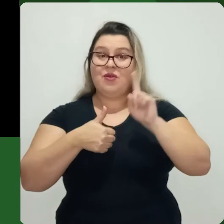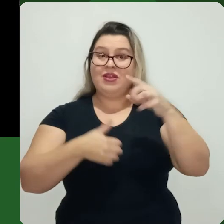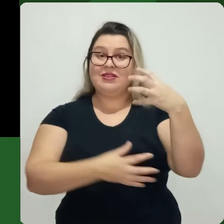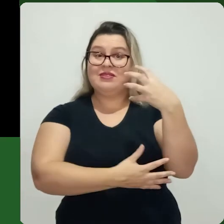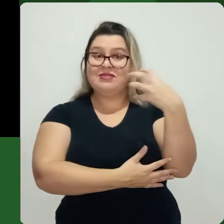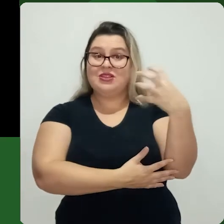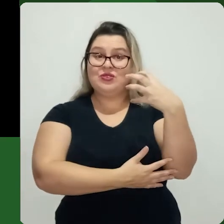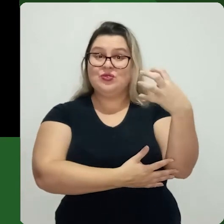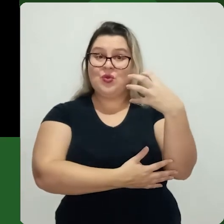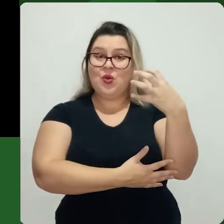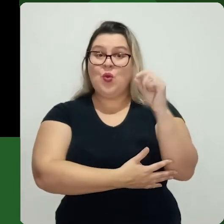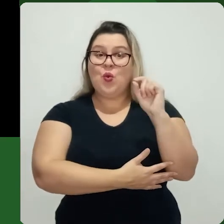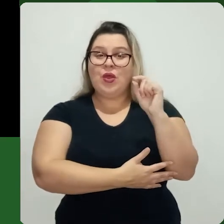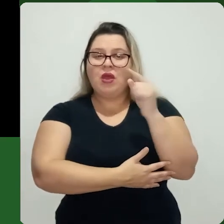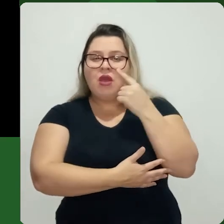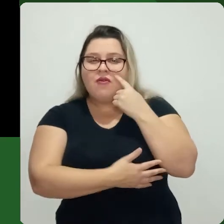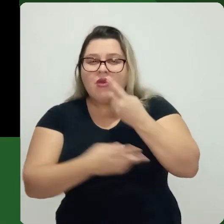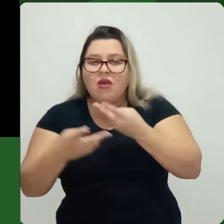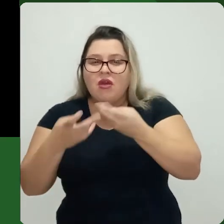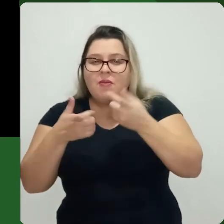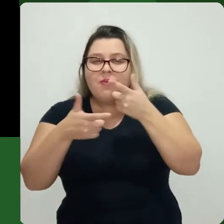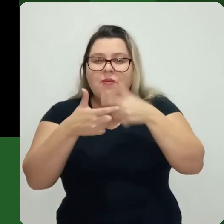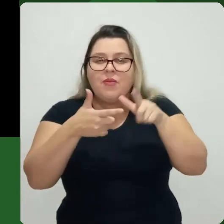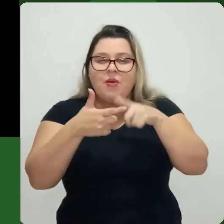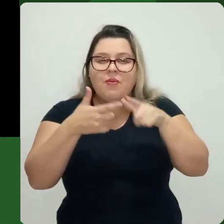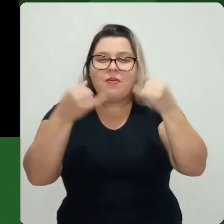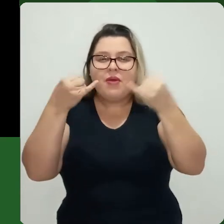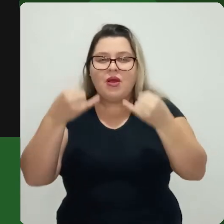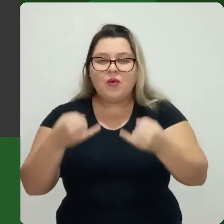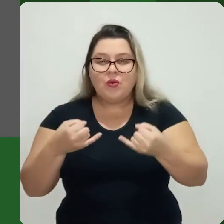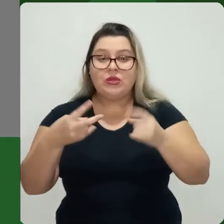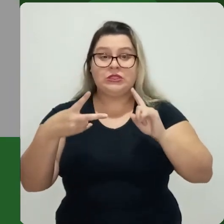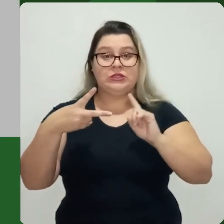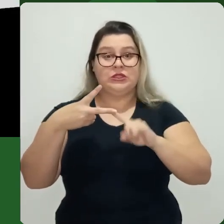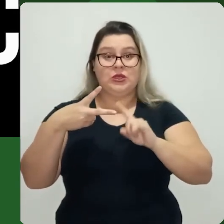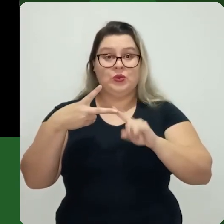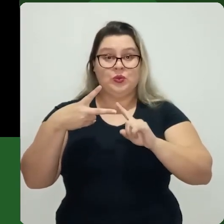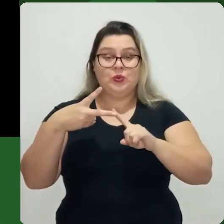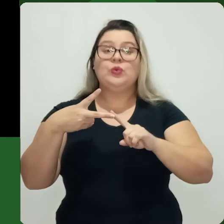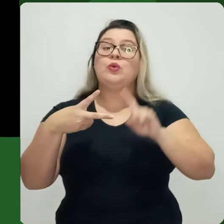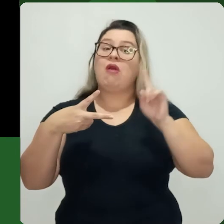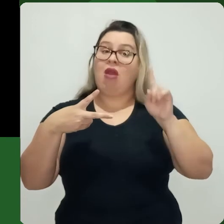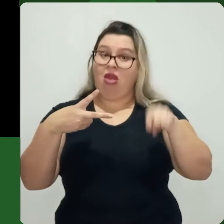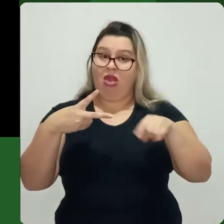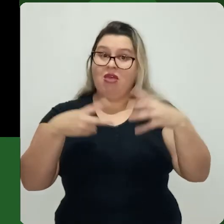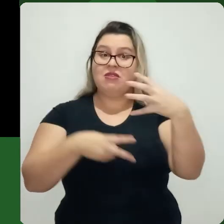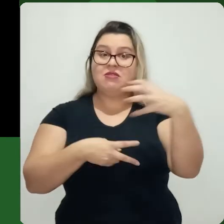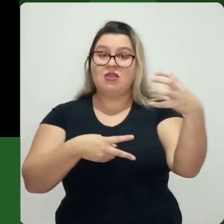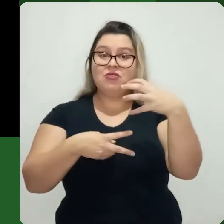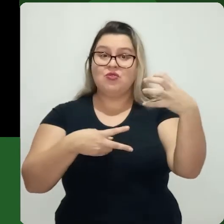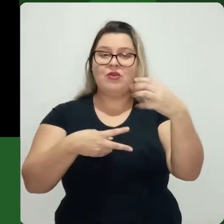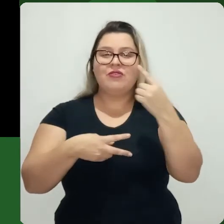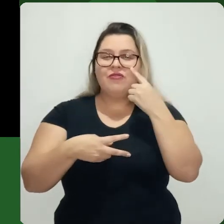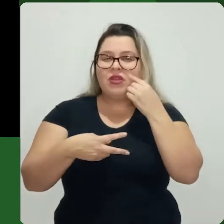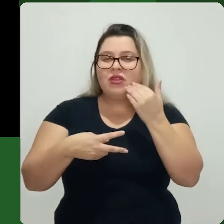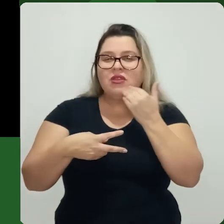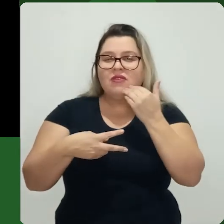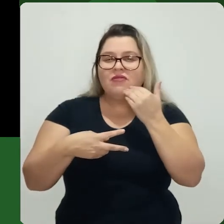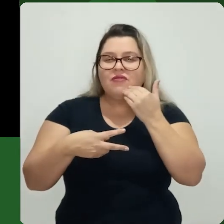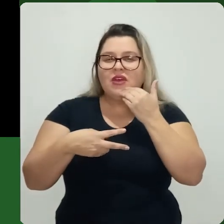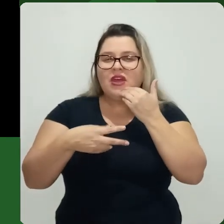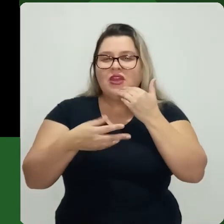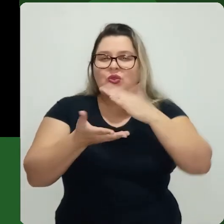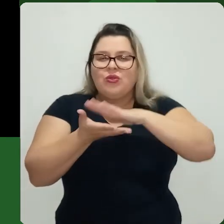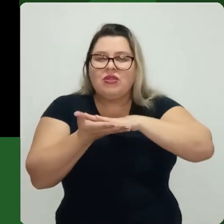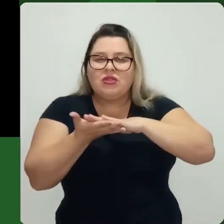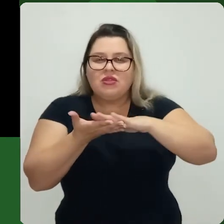primeiro é um sensor de detecção de problemas nas agulhas e o segundo é um sensor de detecção de defeitos